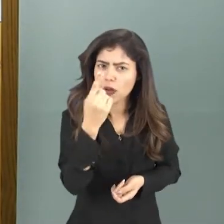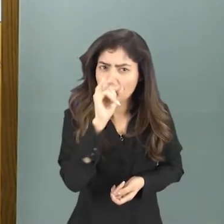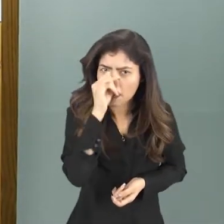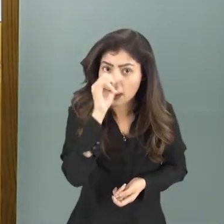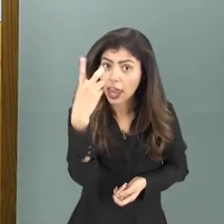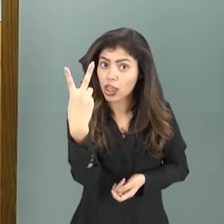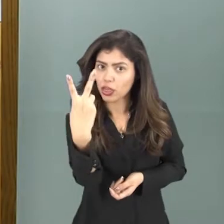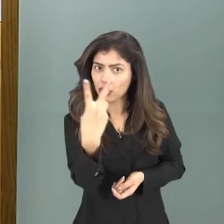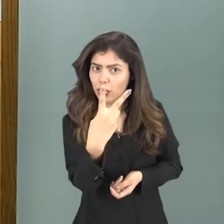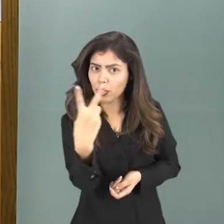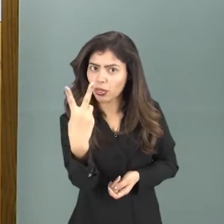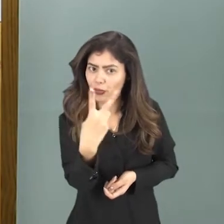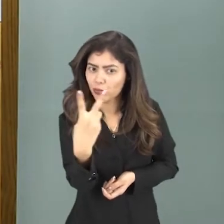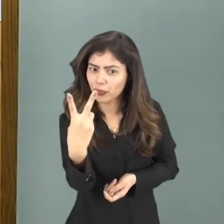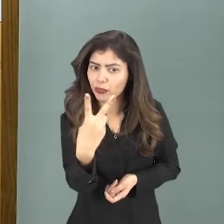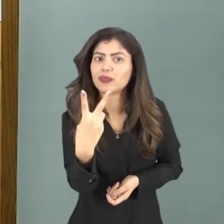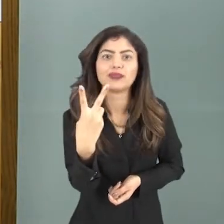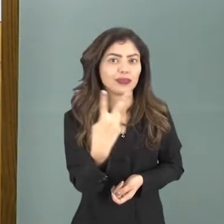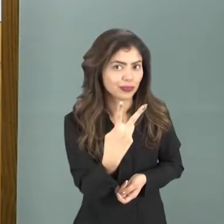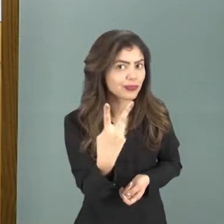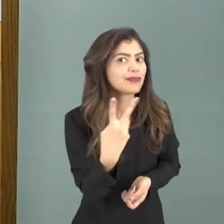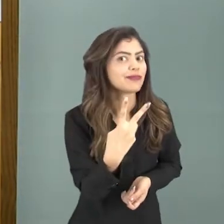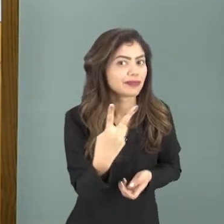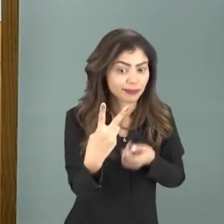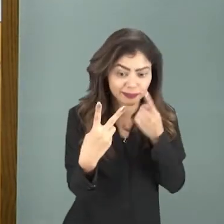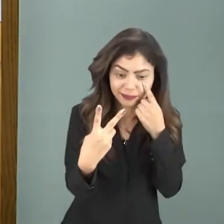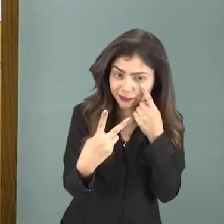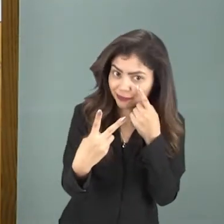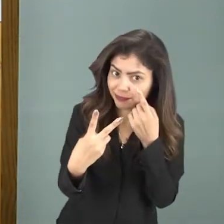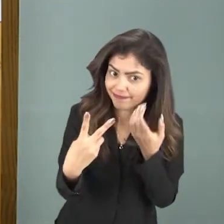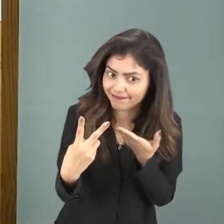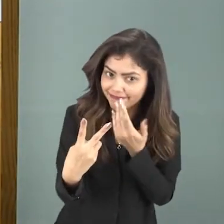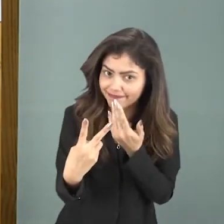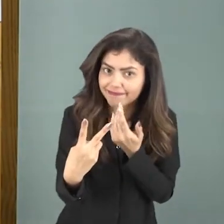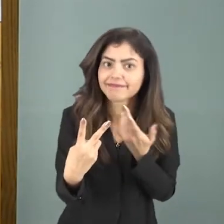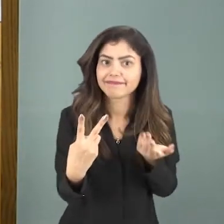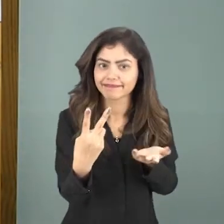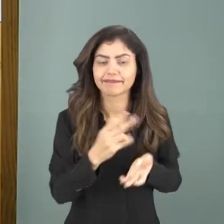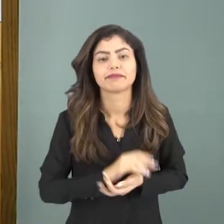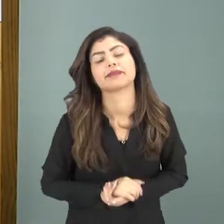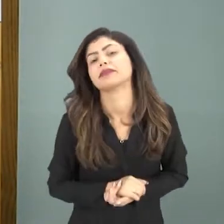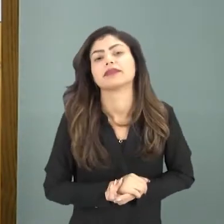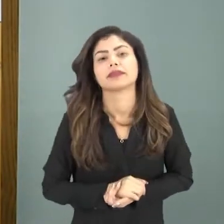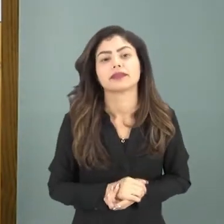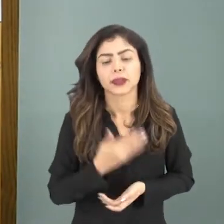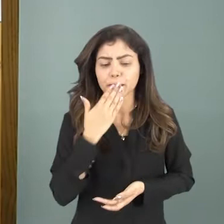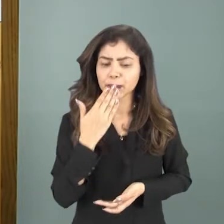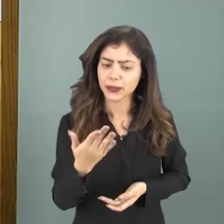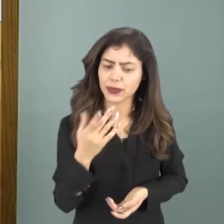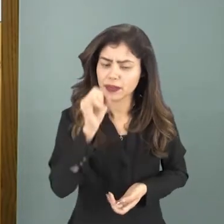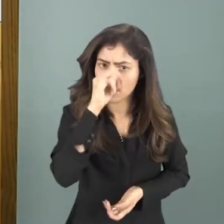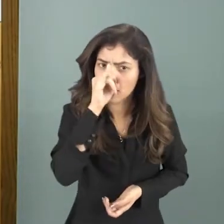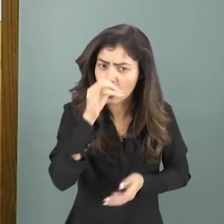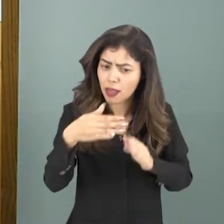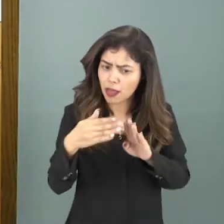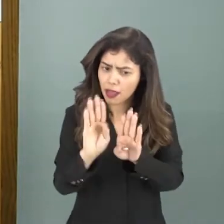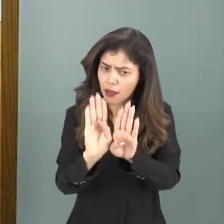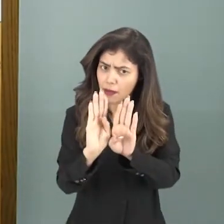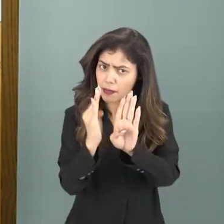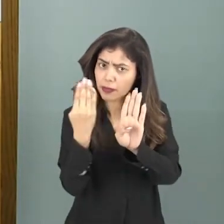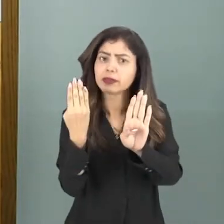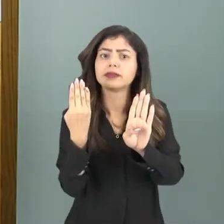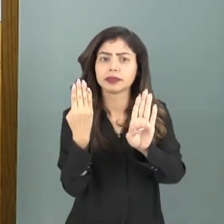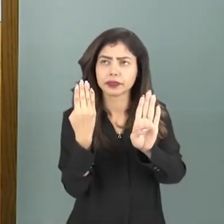um porquinho, agora ele teria 2 porquinhos para se alimentar. Pediu para o porquinho abrir